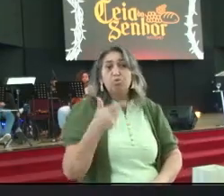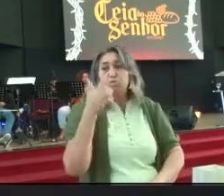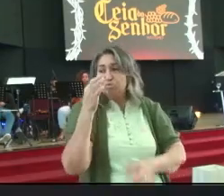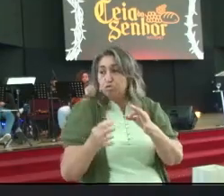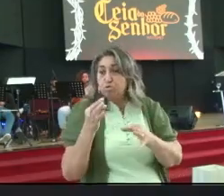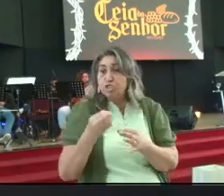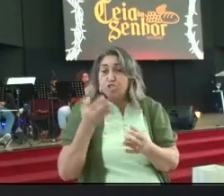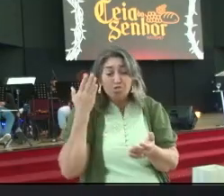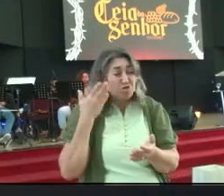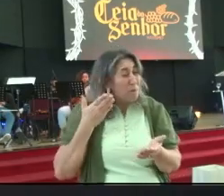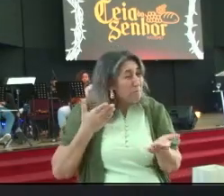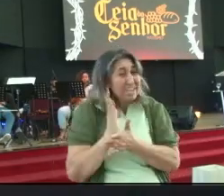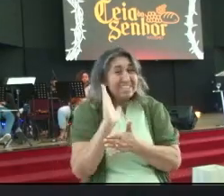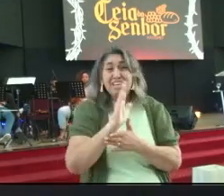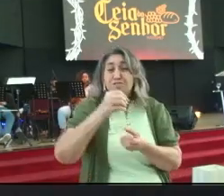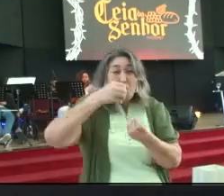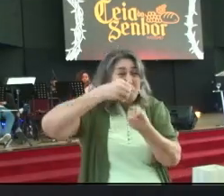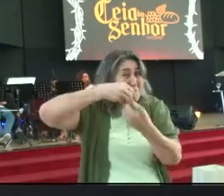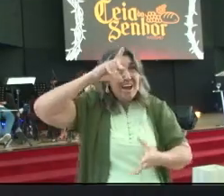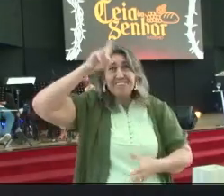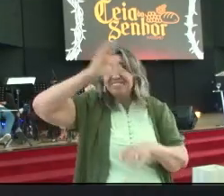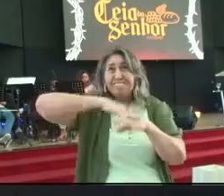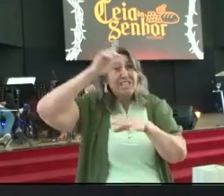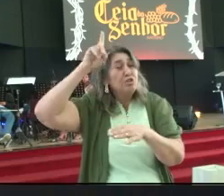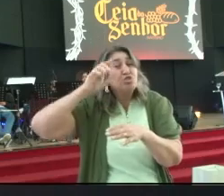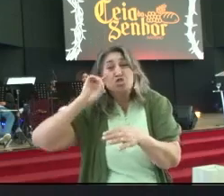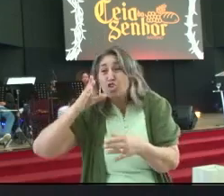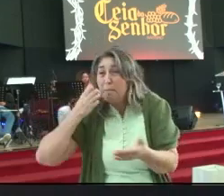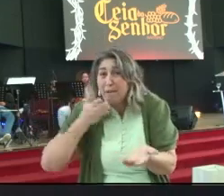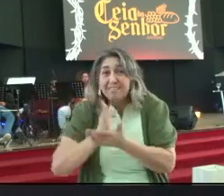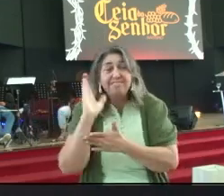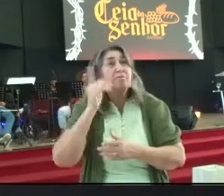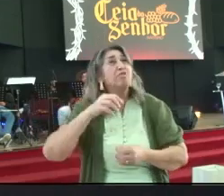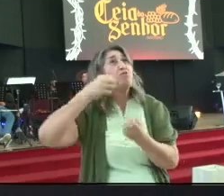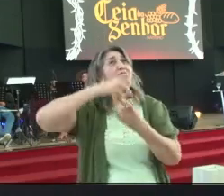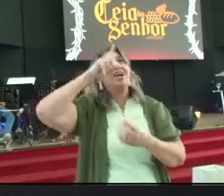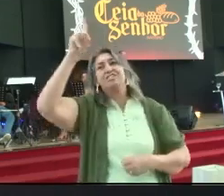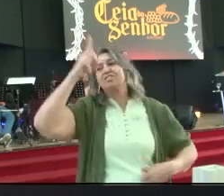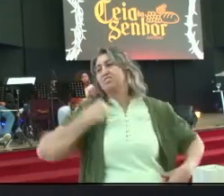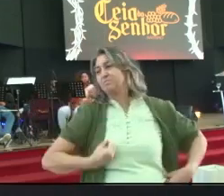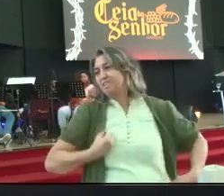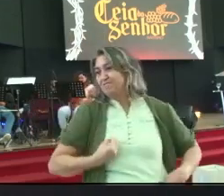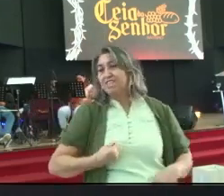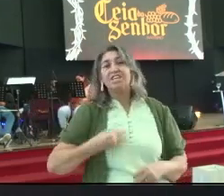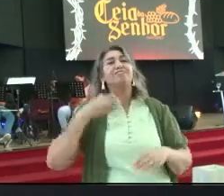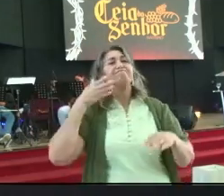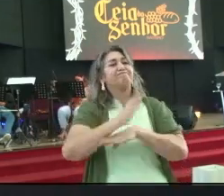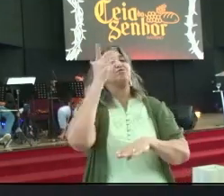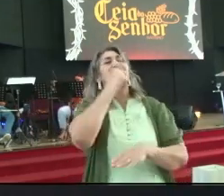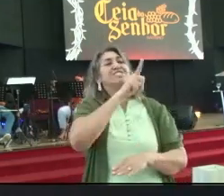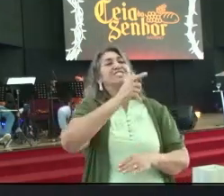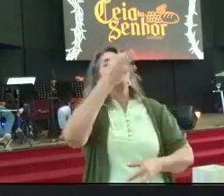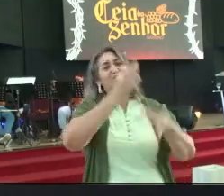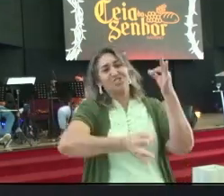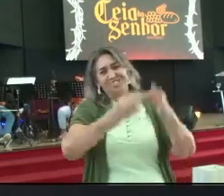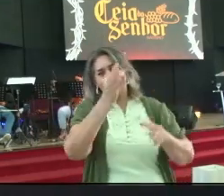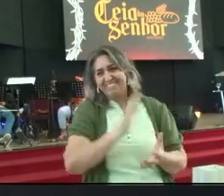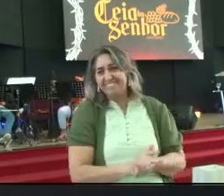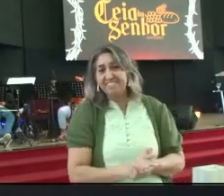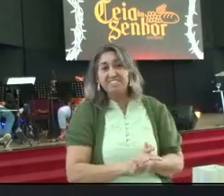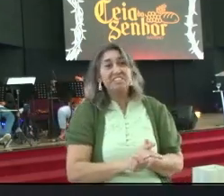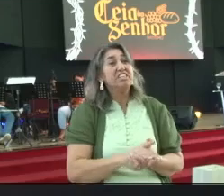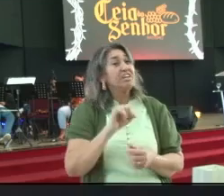só passei porque foi um milagre de Deus na minha vida. Quem é fiel no